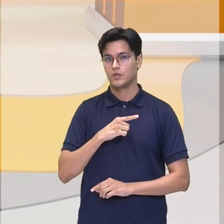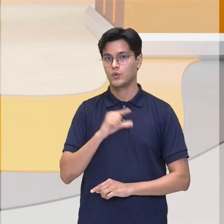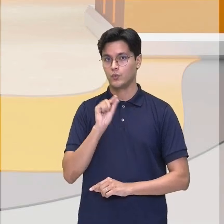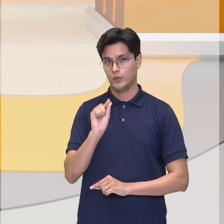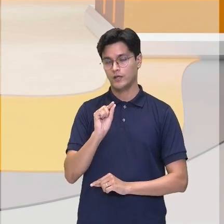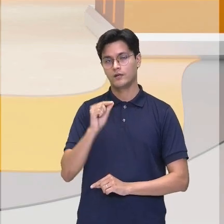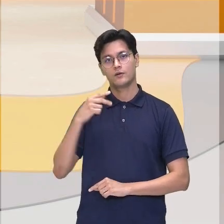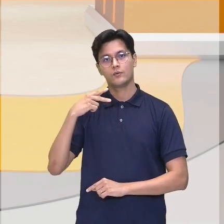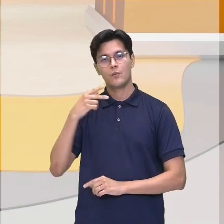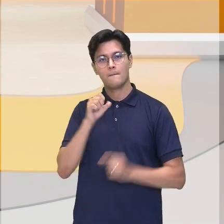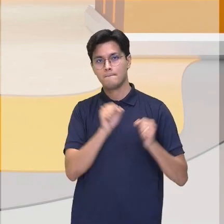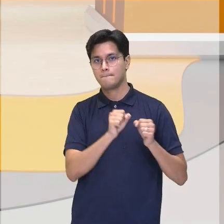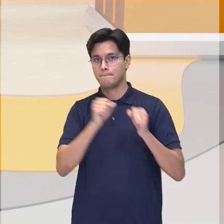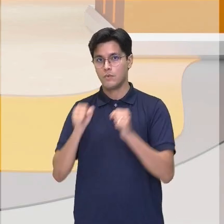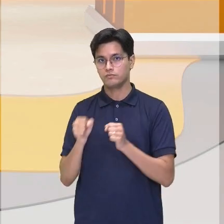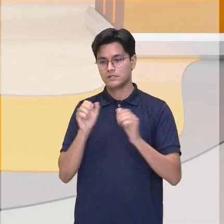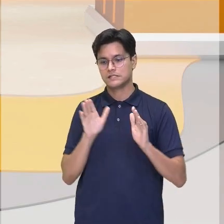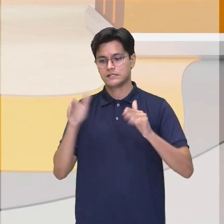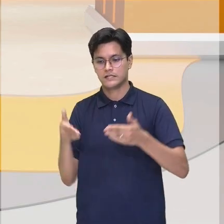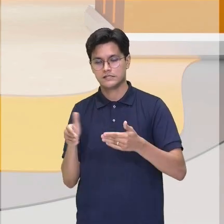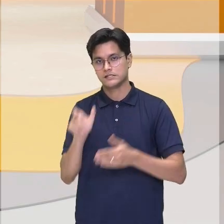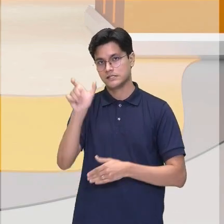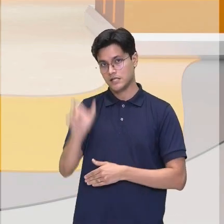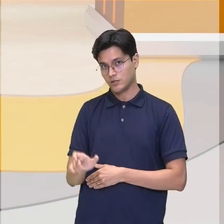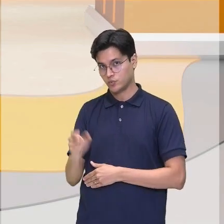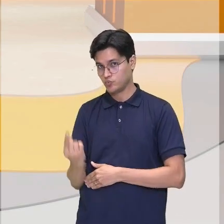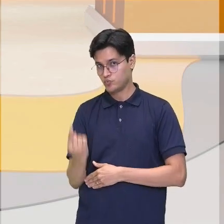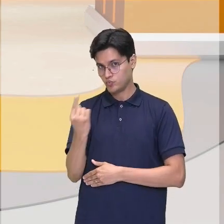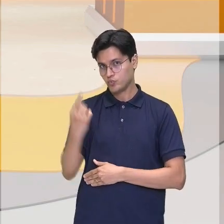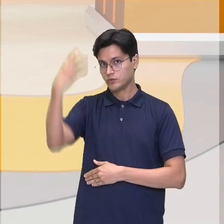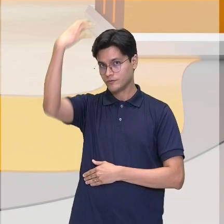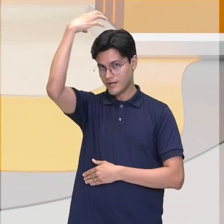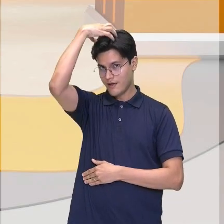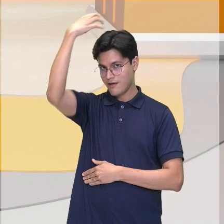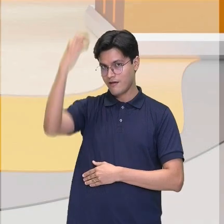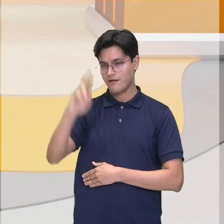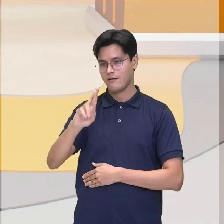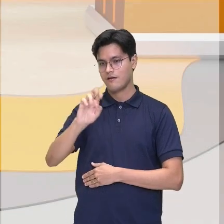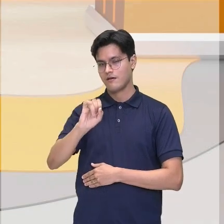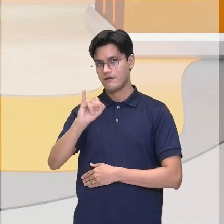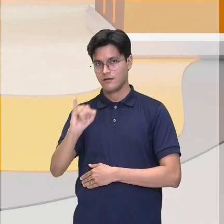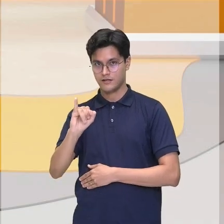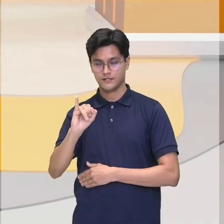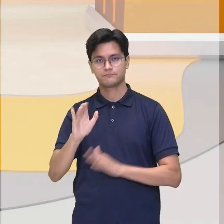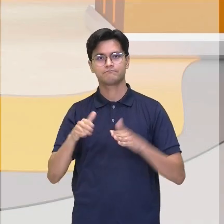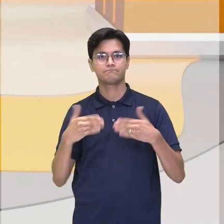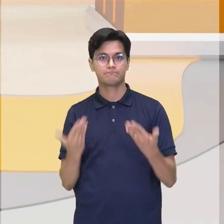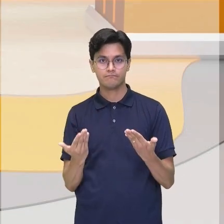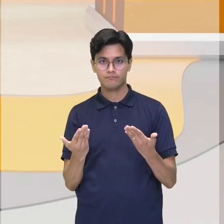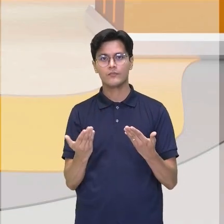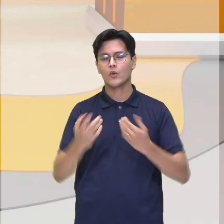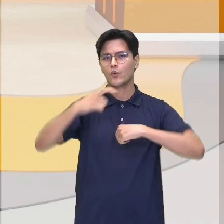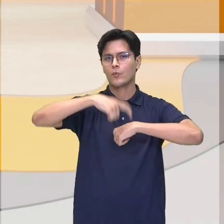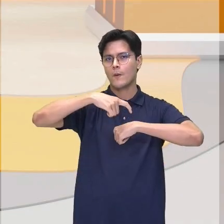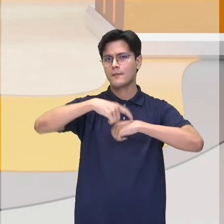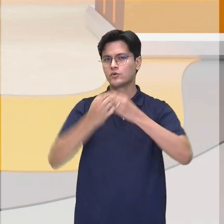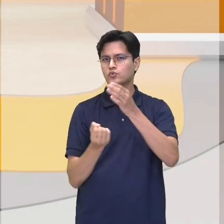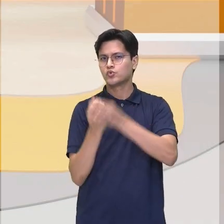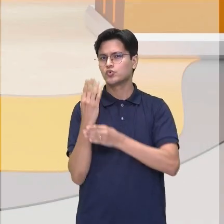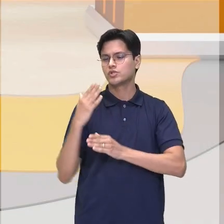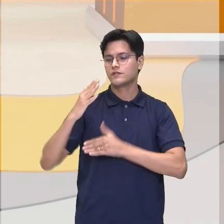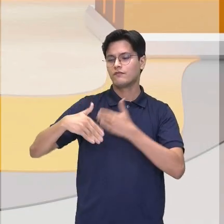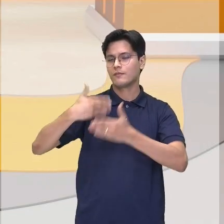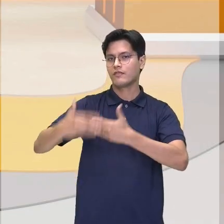do poder nas mãos de um monarca, conhecido por reis. Esse momento de formação das monarquias nacionais